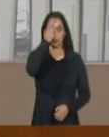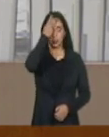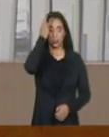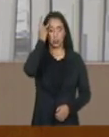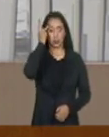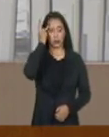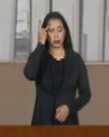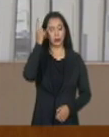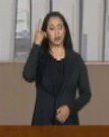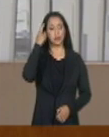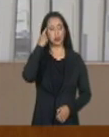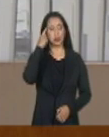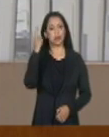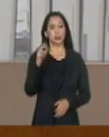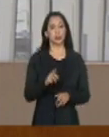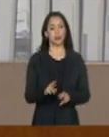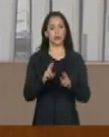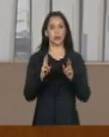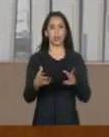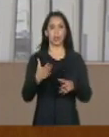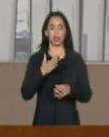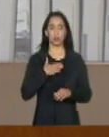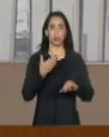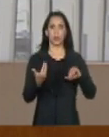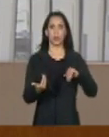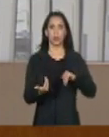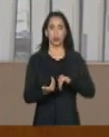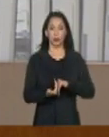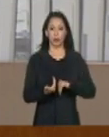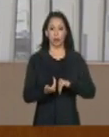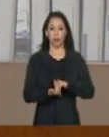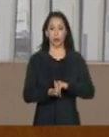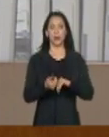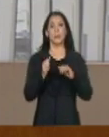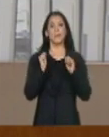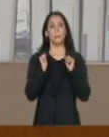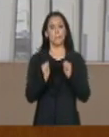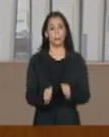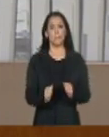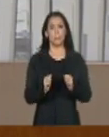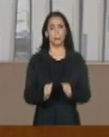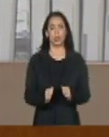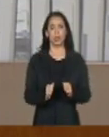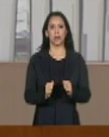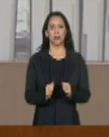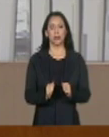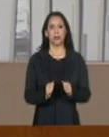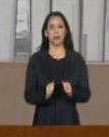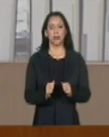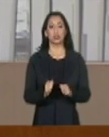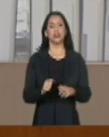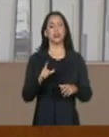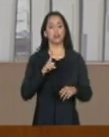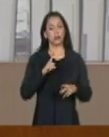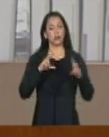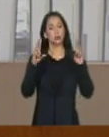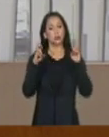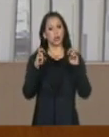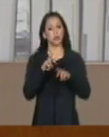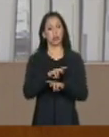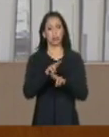diferentemente pense, que o Congresso Nacional pode dispor sobre o tema em sentido diverso,